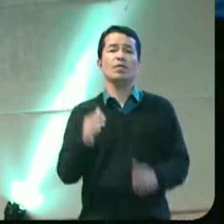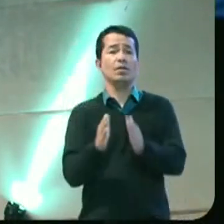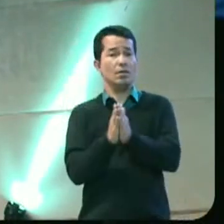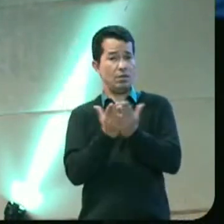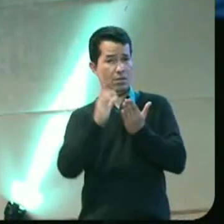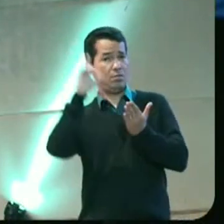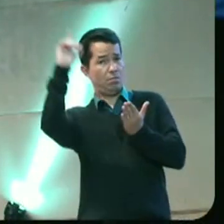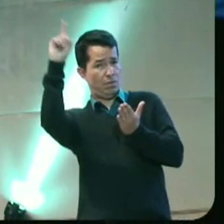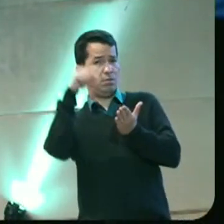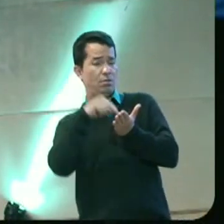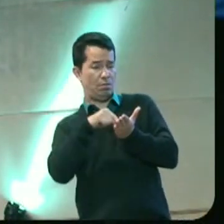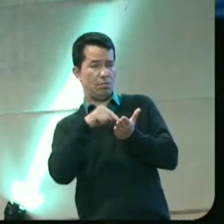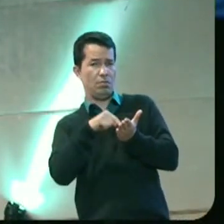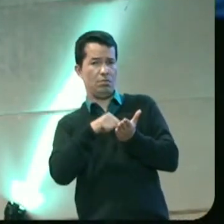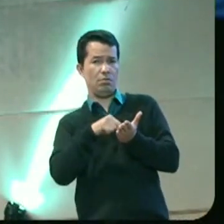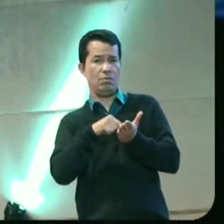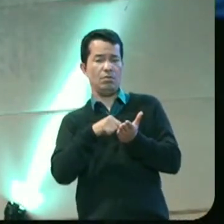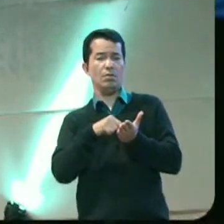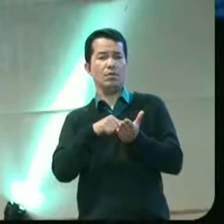a viver esse momento